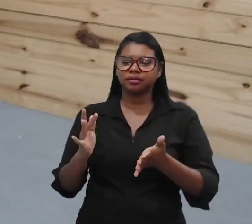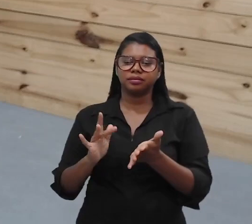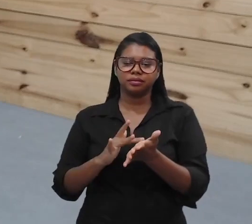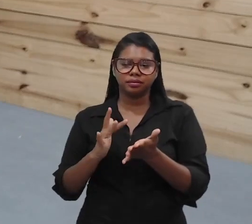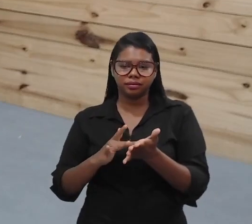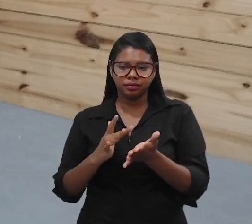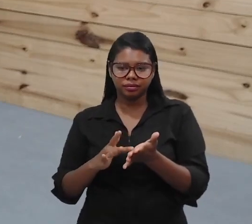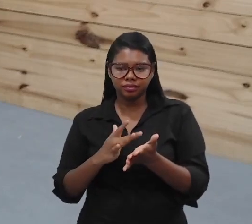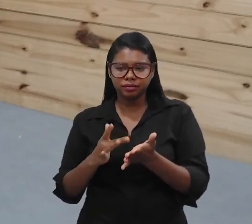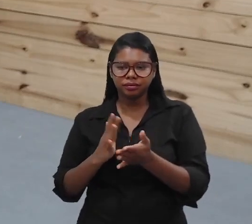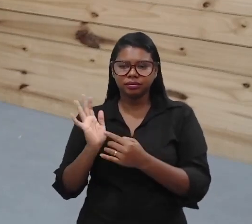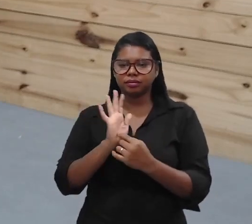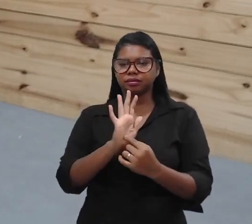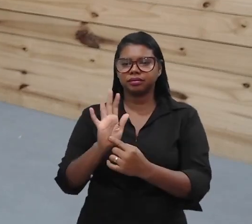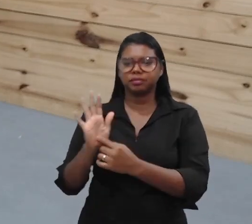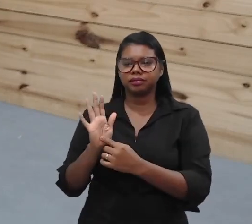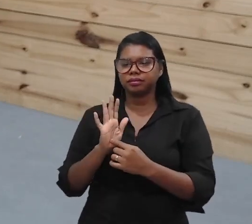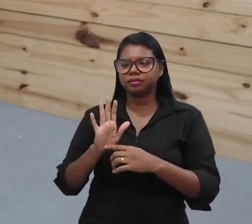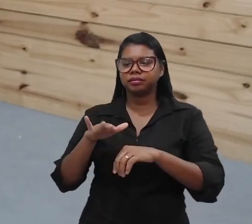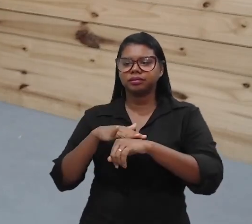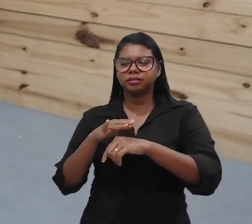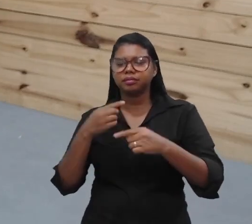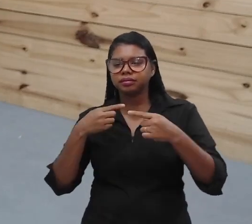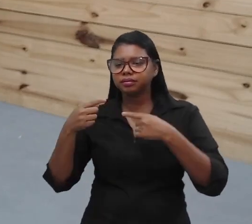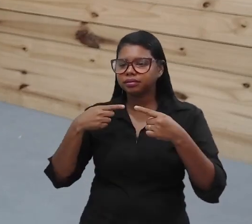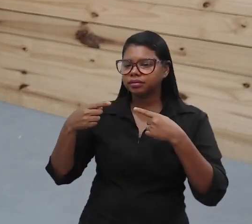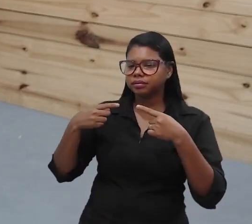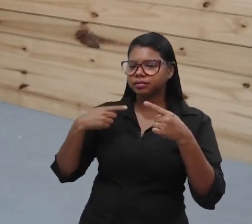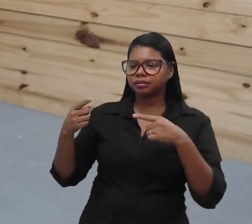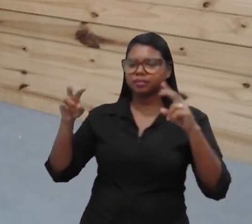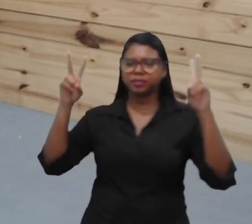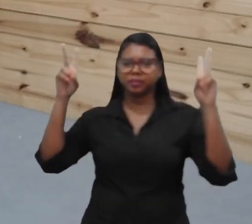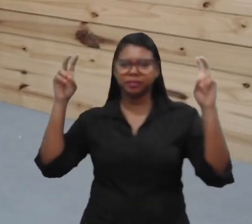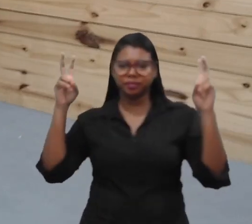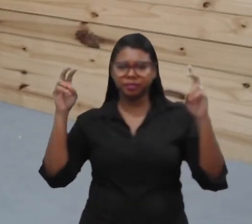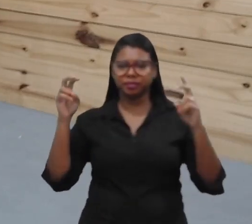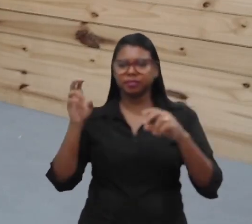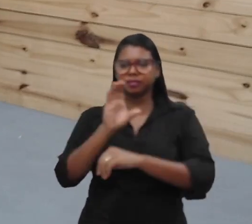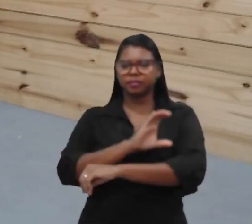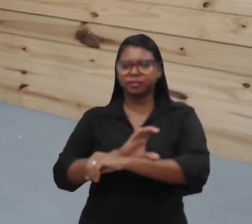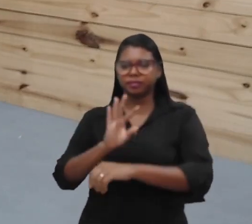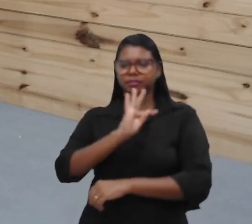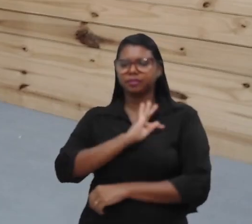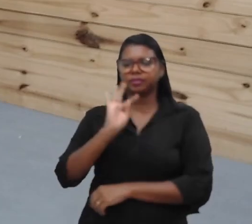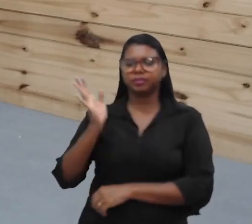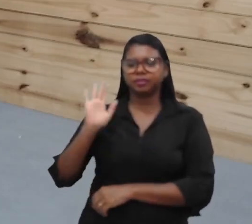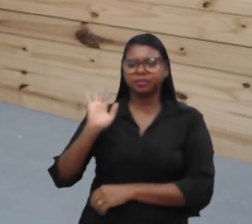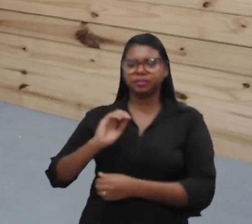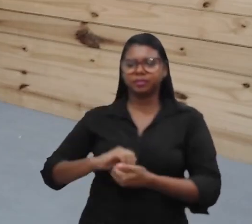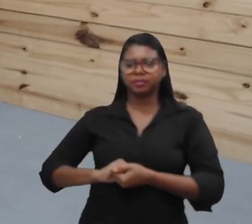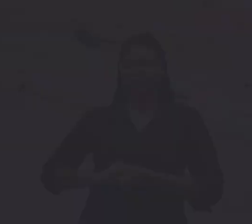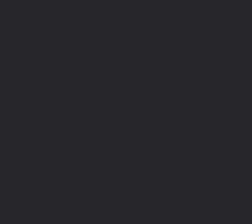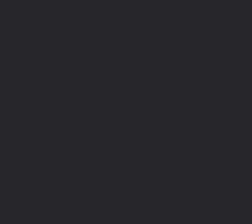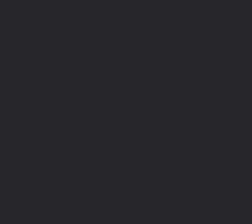dos nossos destaques para conversarmos, né, sobre temas pertinentes ao curso, ok? Até mais!